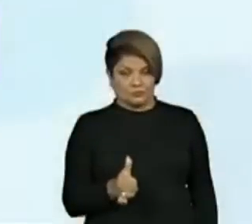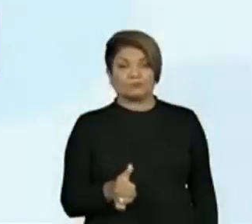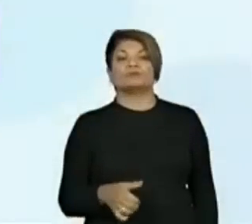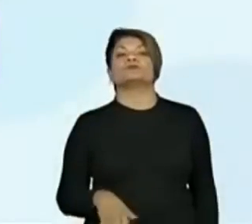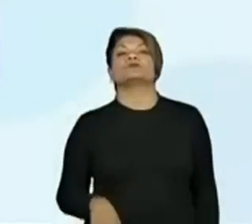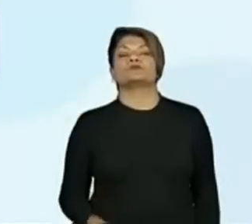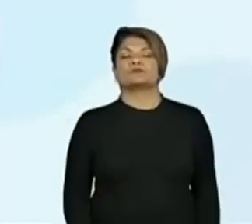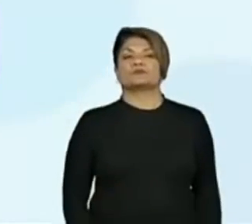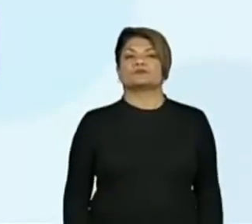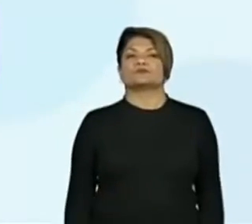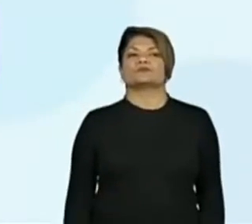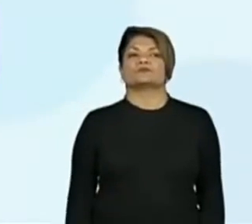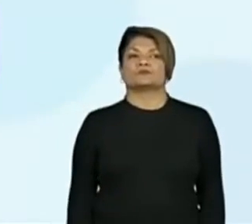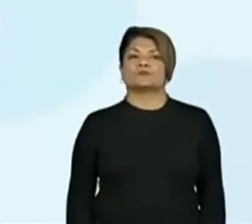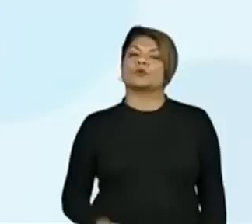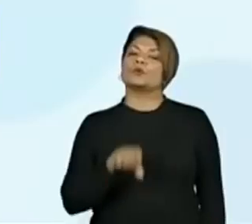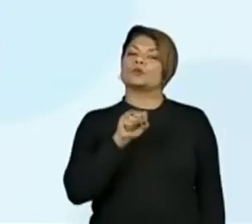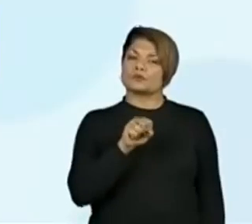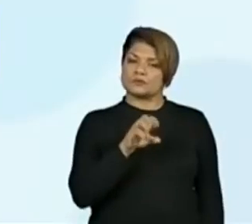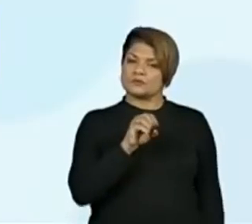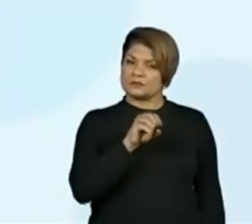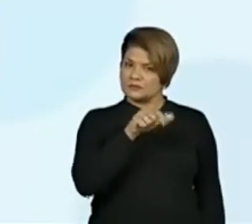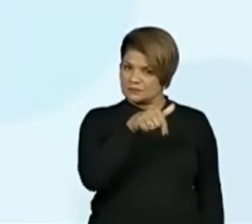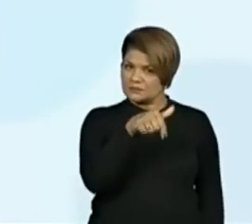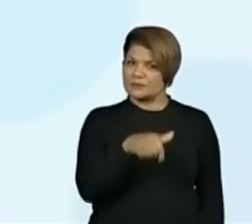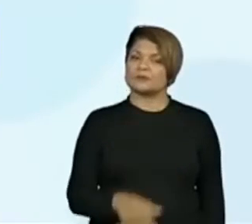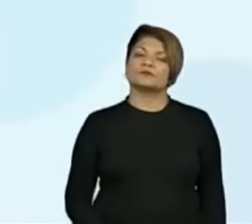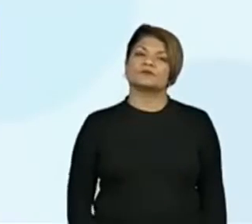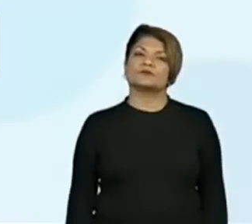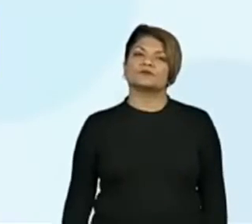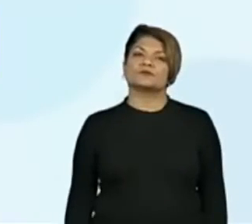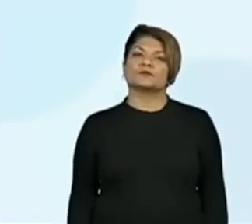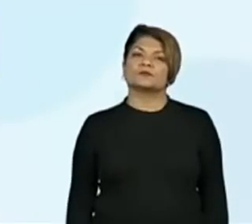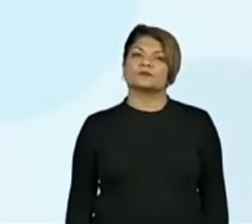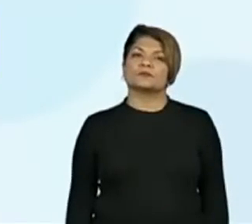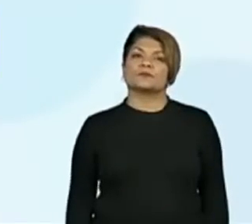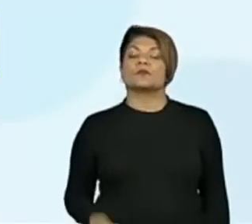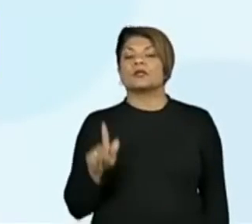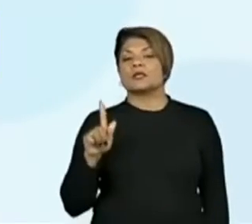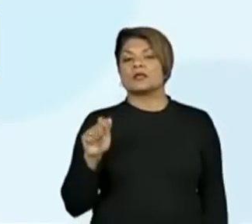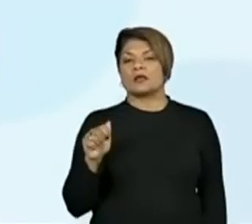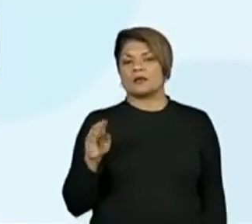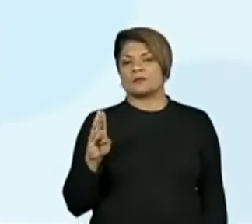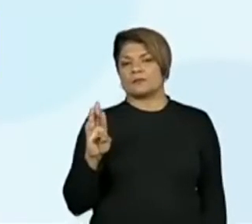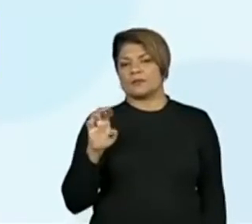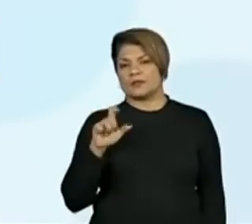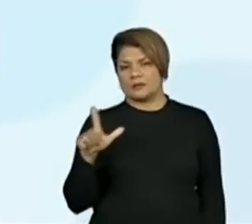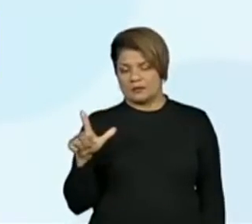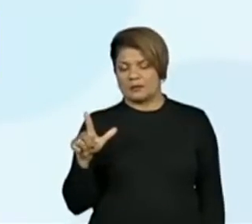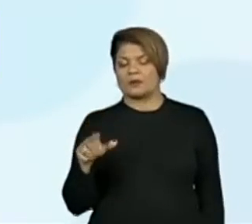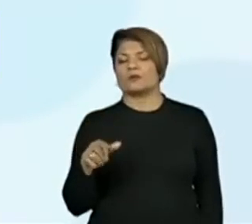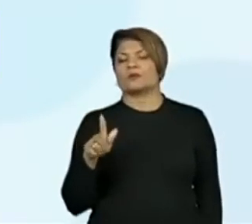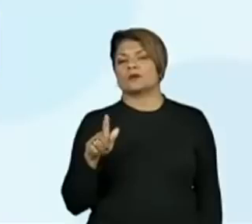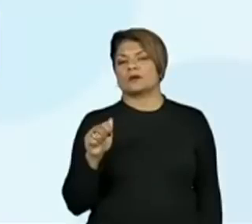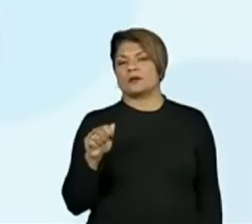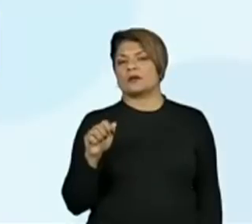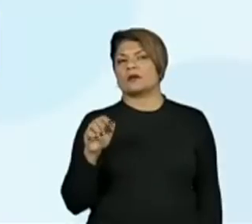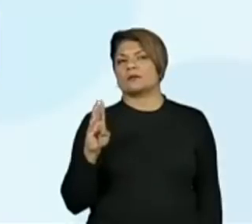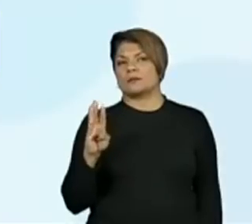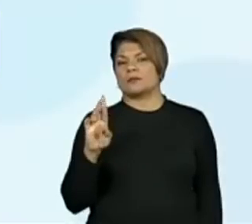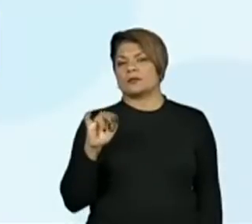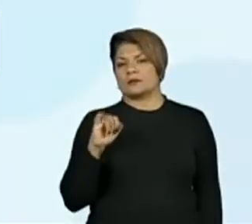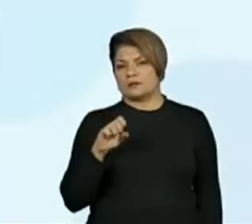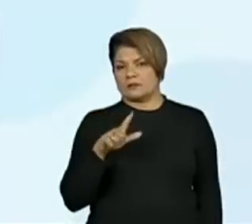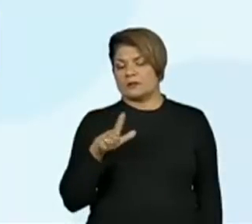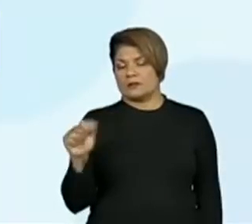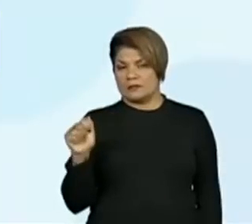Muito rápidos. Então, eu vou colocar aqui o número 807. É isso aí, galera. Gabriel e Gabriela já colocaram a resposta. A Gabriela, inclusive,